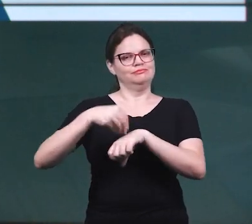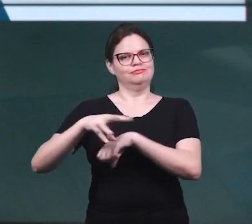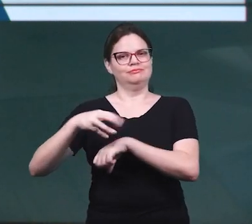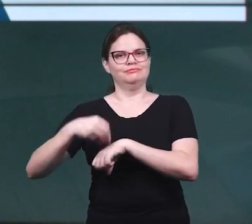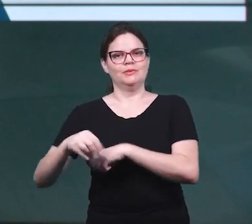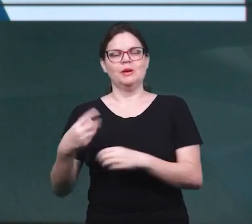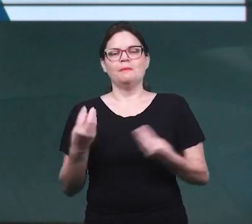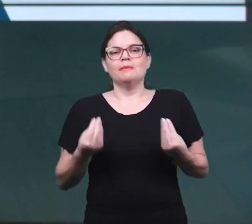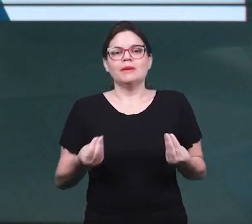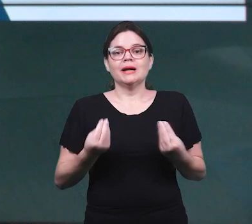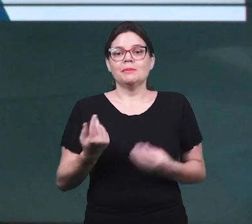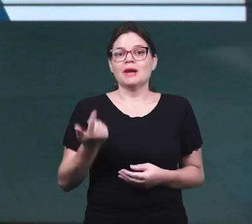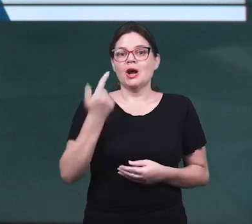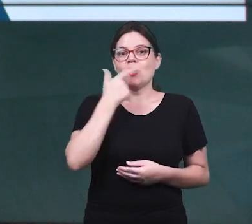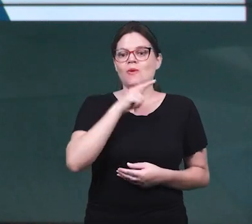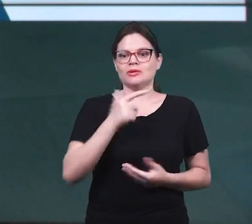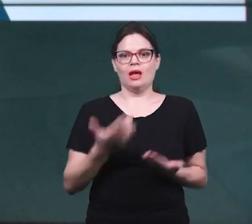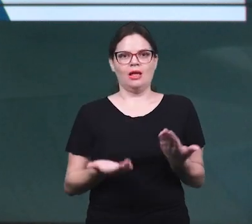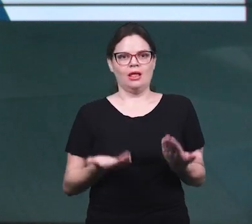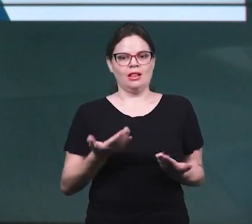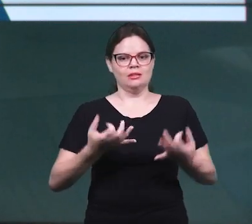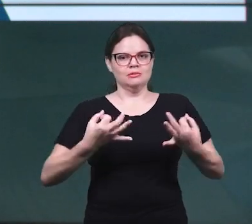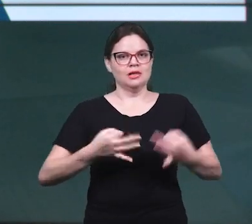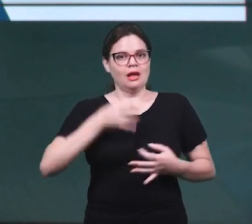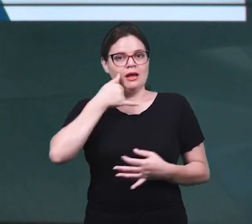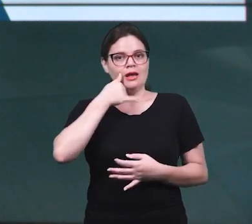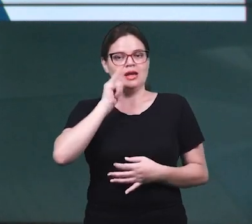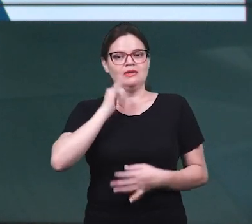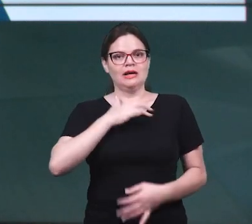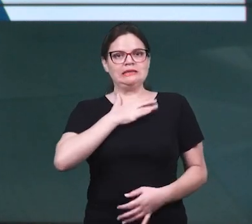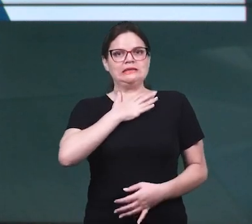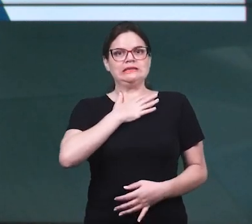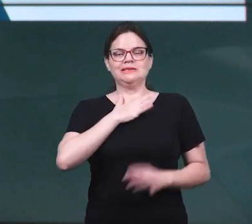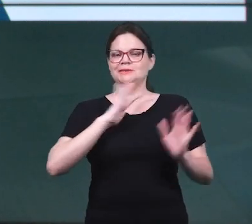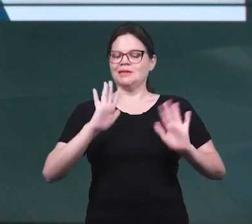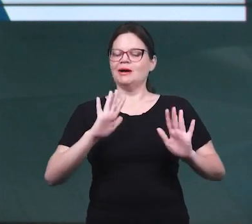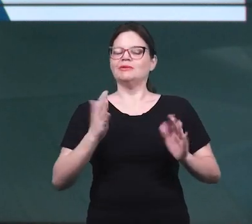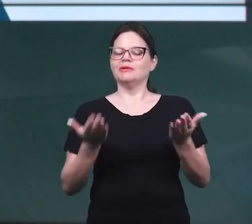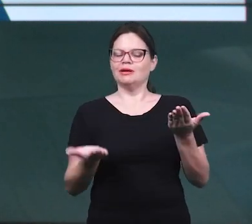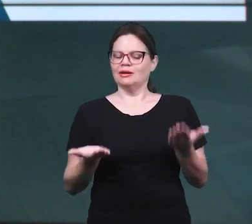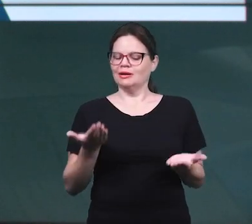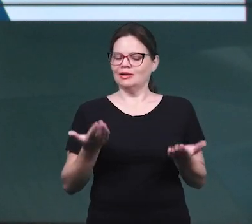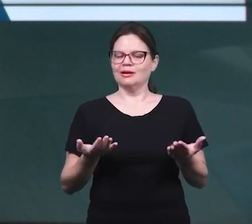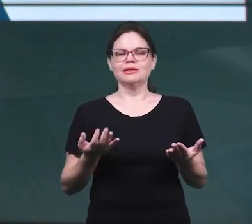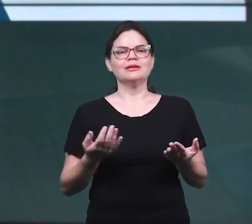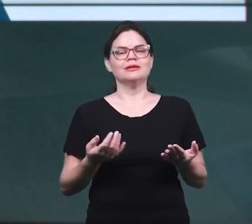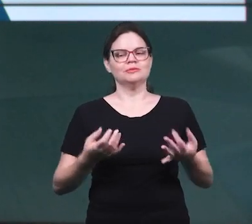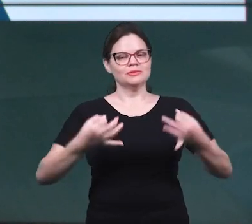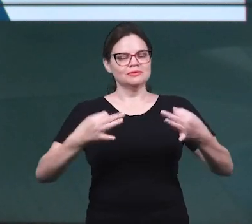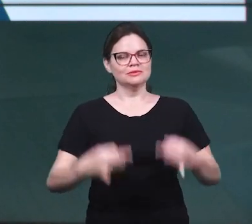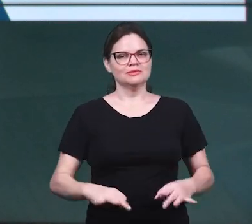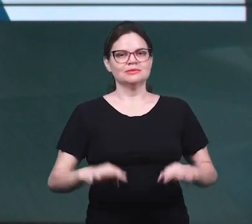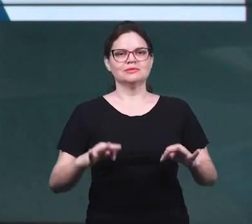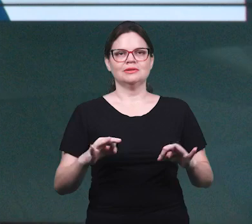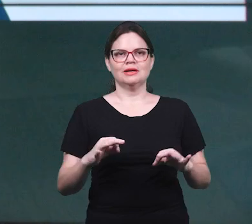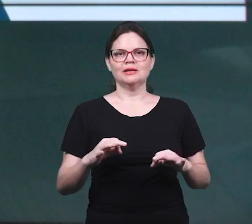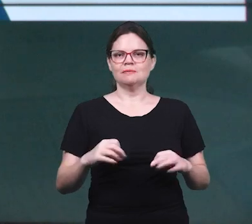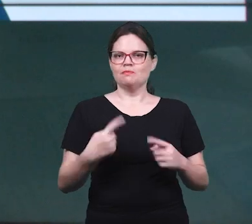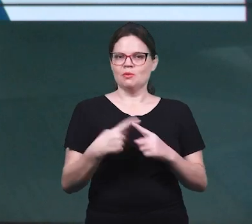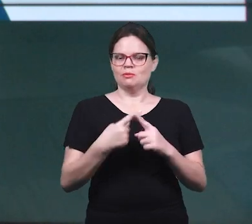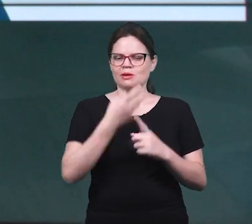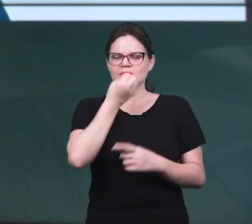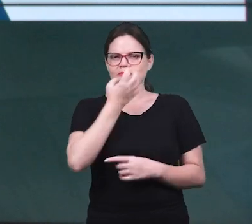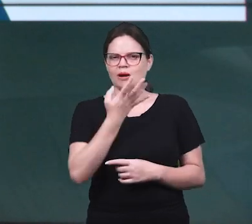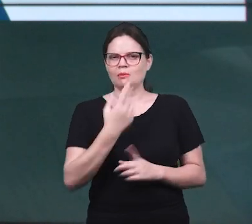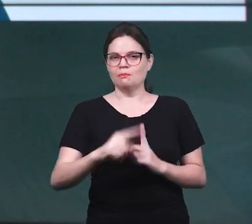equilíbrio financeiro ele traz, o efeito que ele tem, que ele provoca, efeito